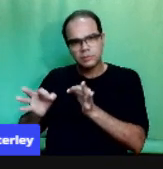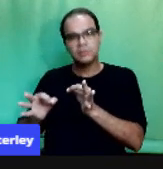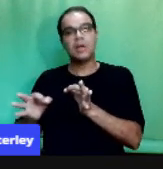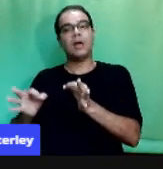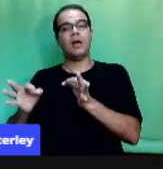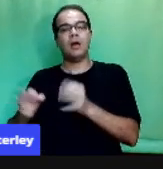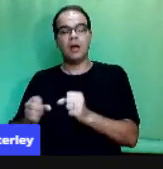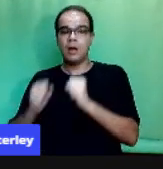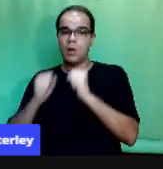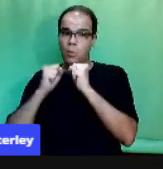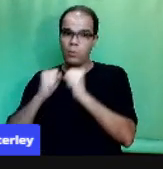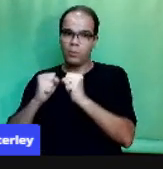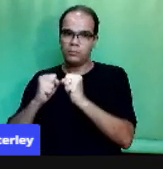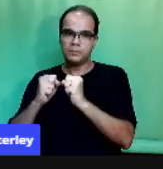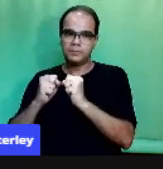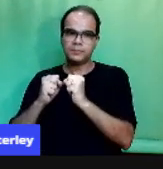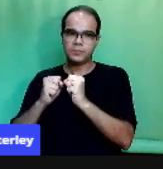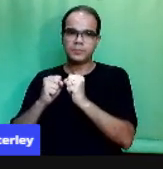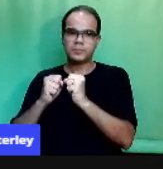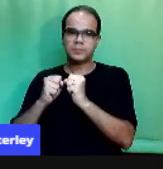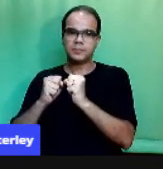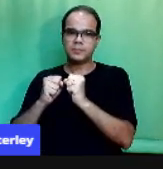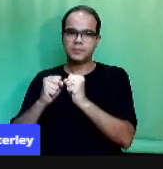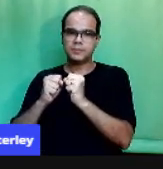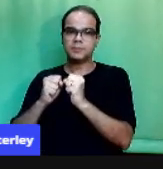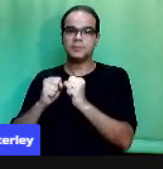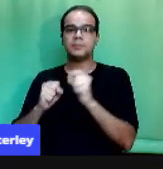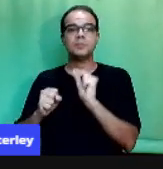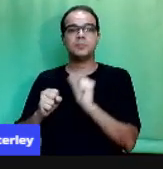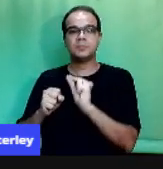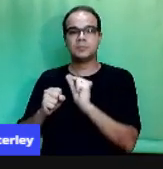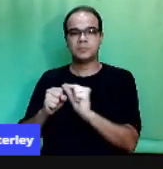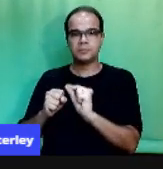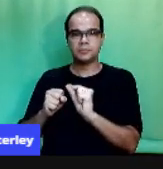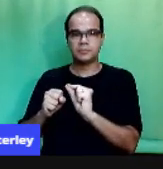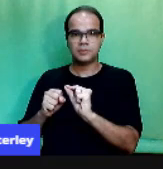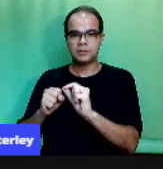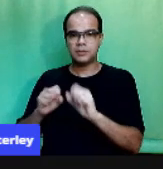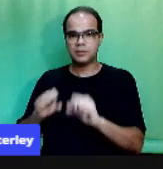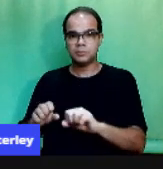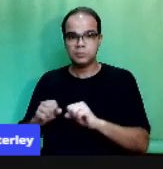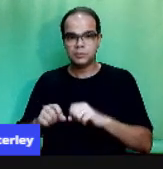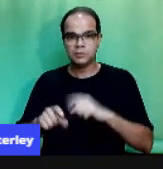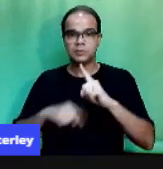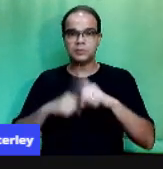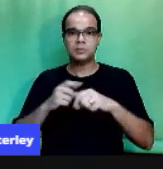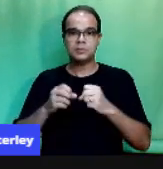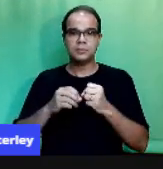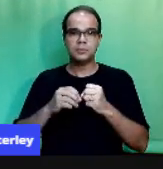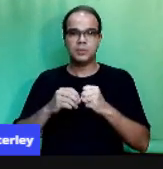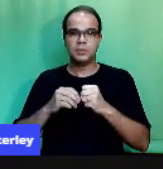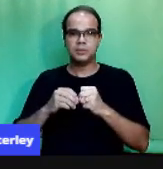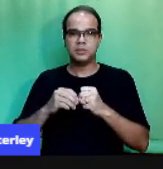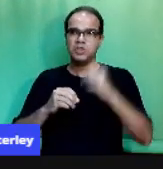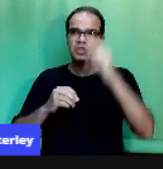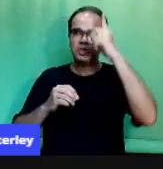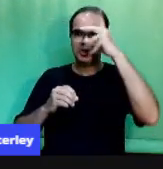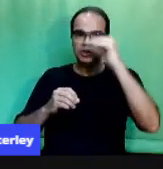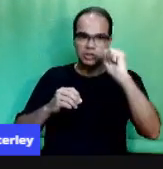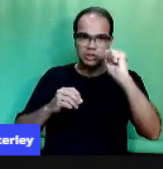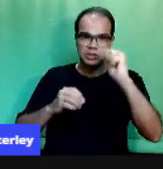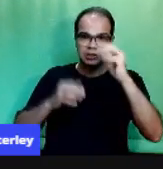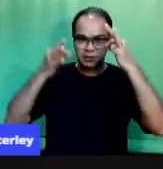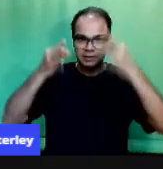estar programando esse tópico para que ele possa ser aberto em determinadas datas, conforme a